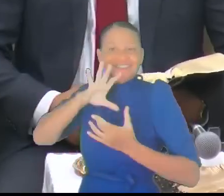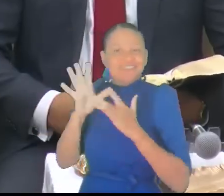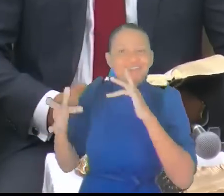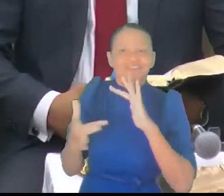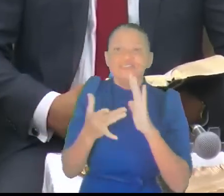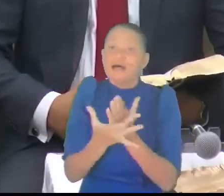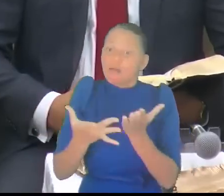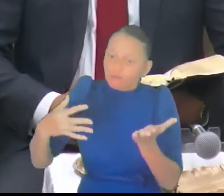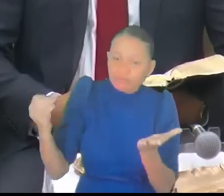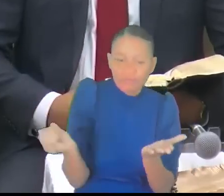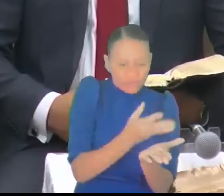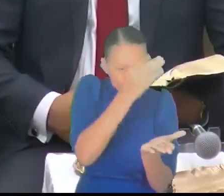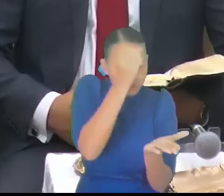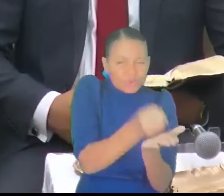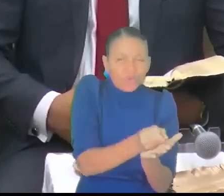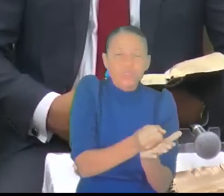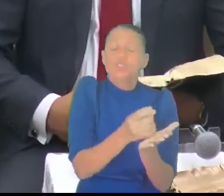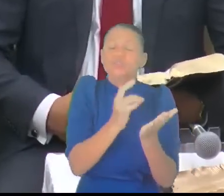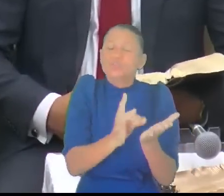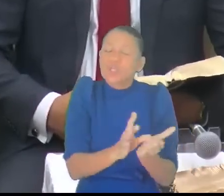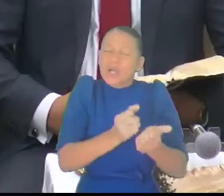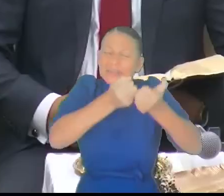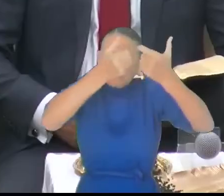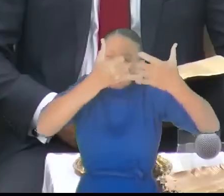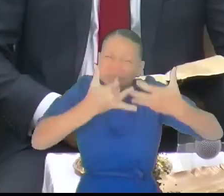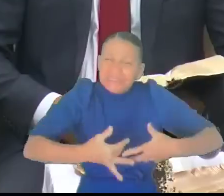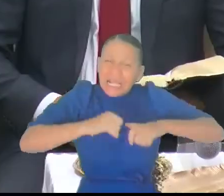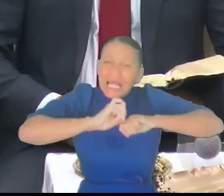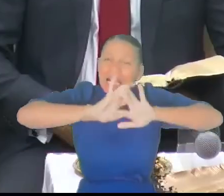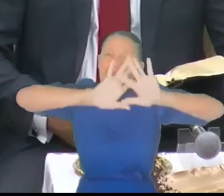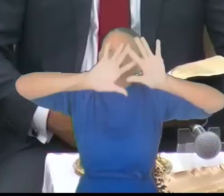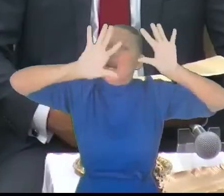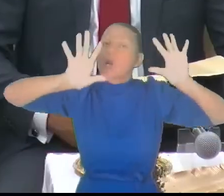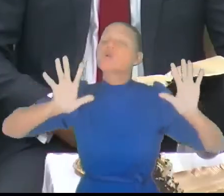Novo Testamento apenas esclarece, o Novo